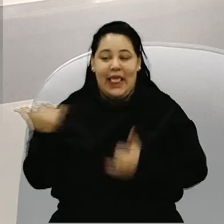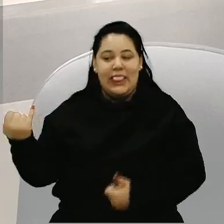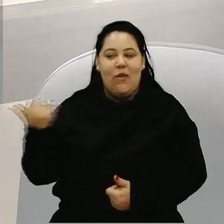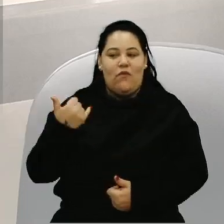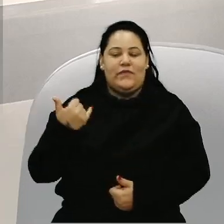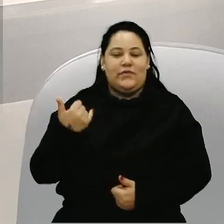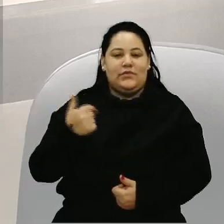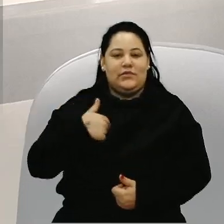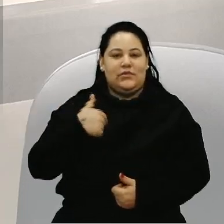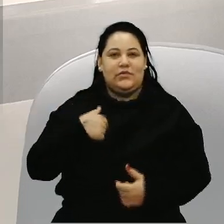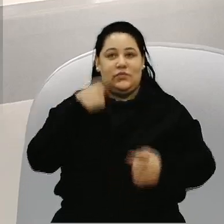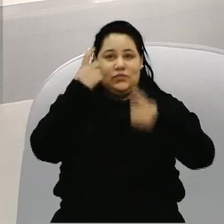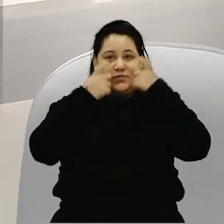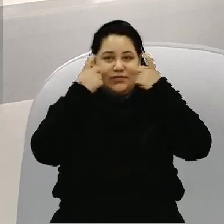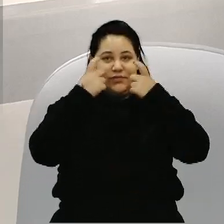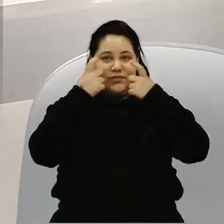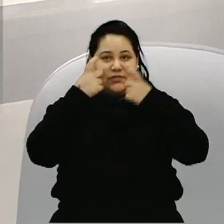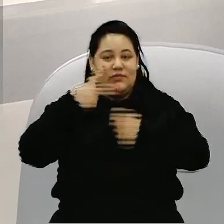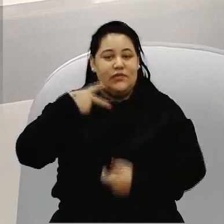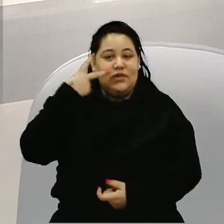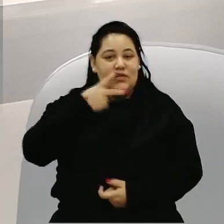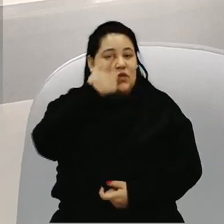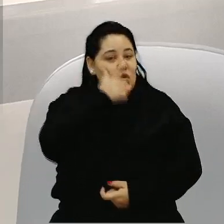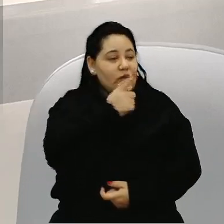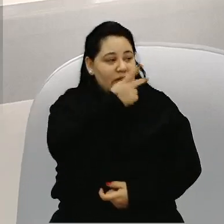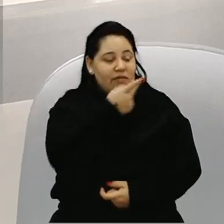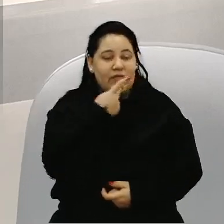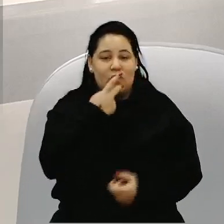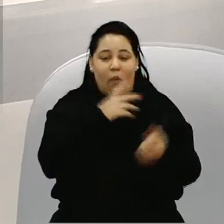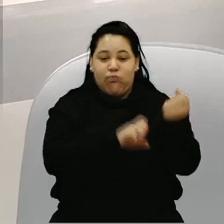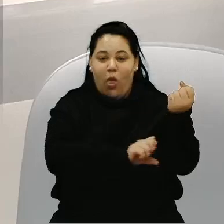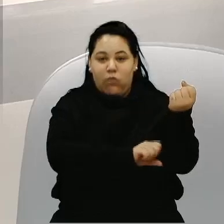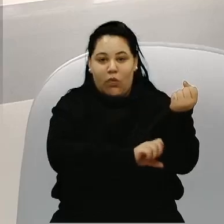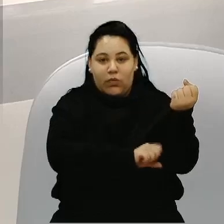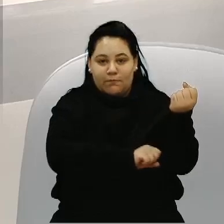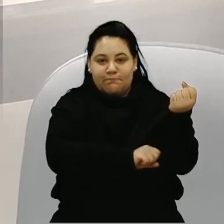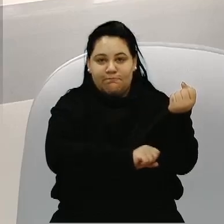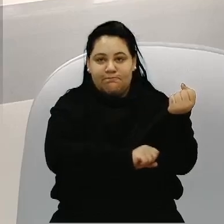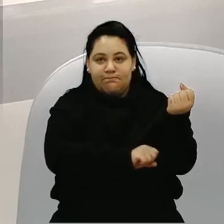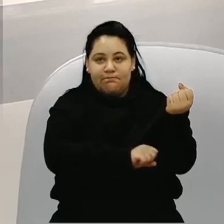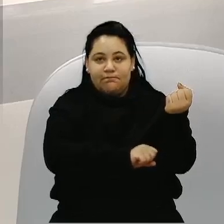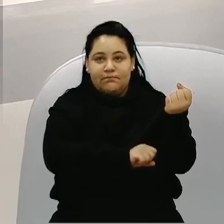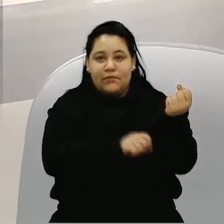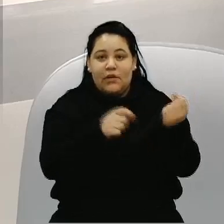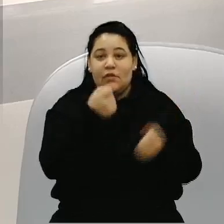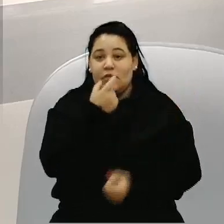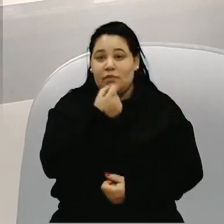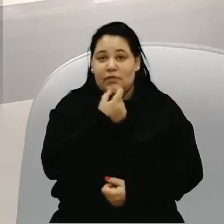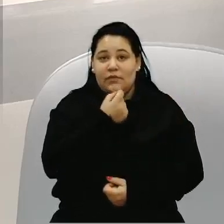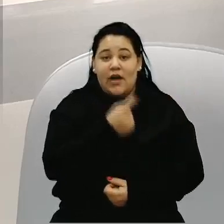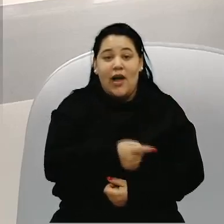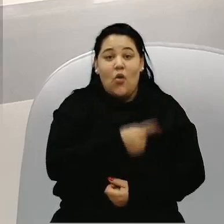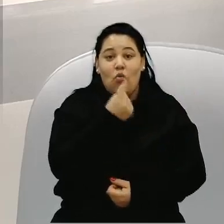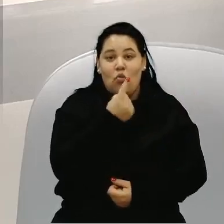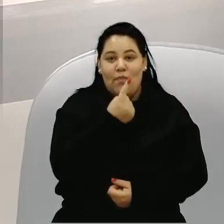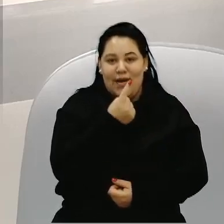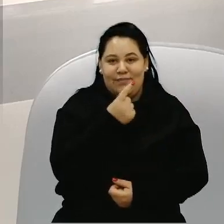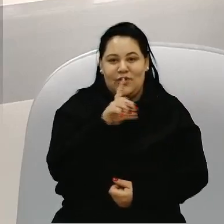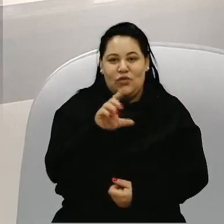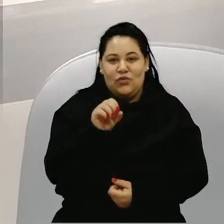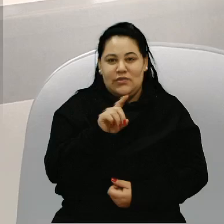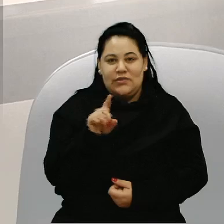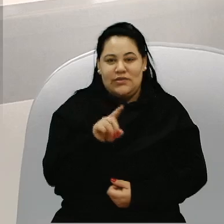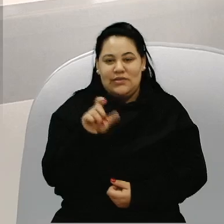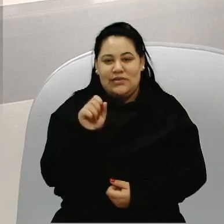estou muito preocupado, o vereador Lucas falou em hipertensão, vereador Rafael. Eu tomava uma losartana desde 2013, que foi subprefeito lá de